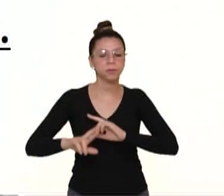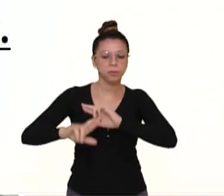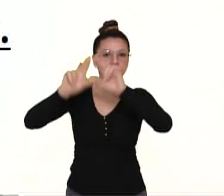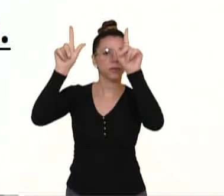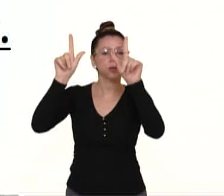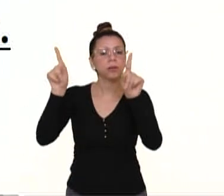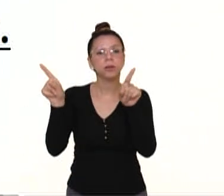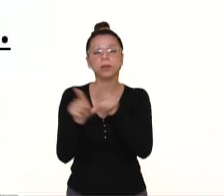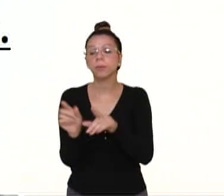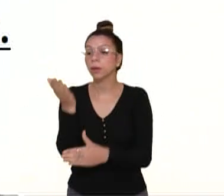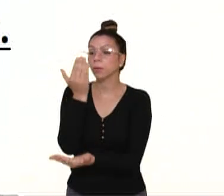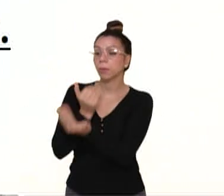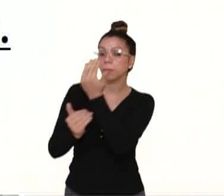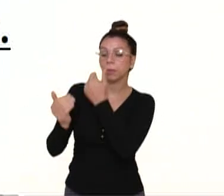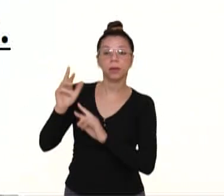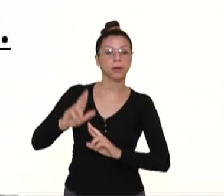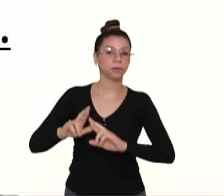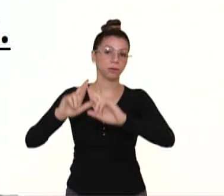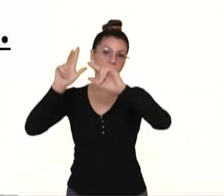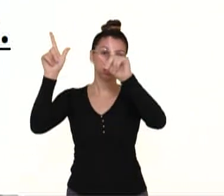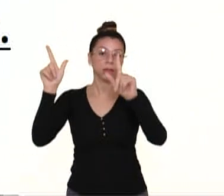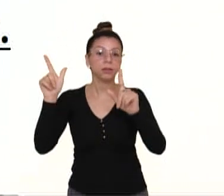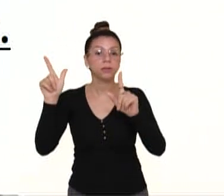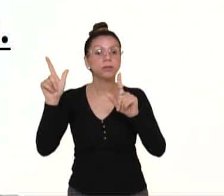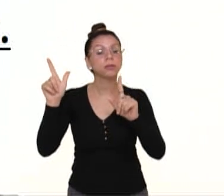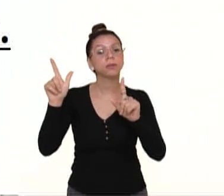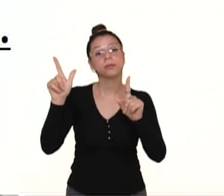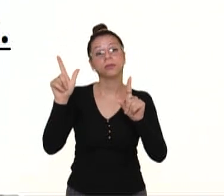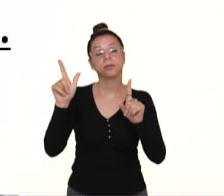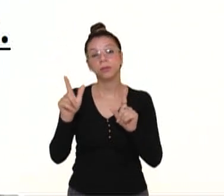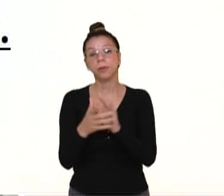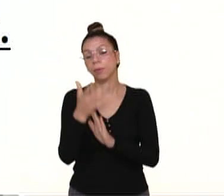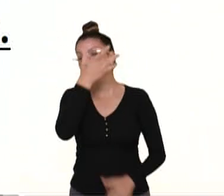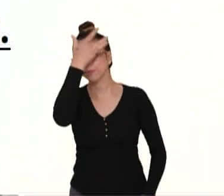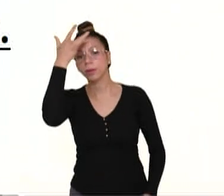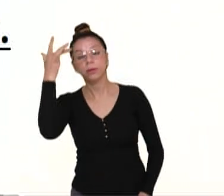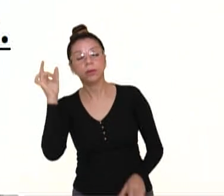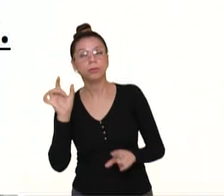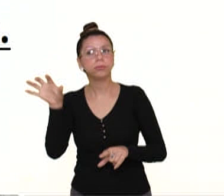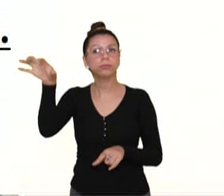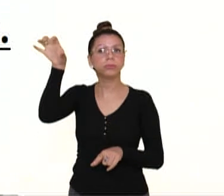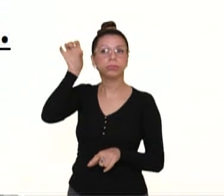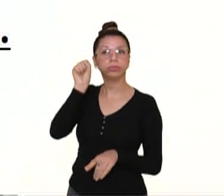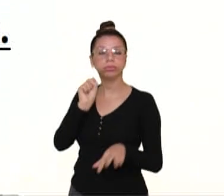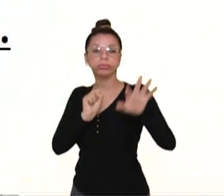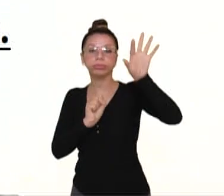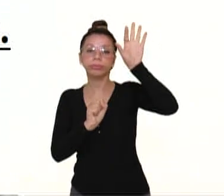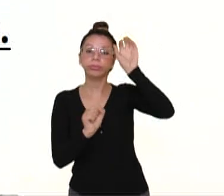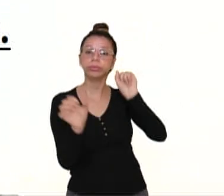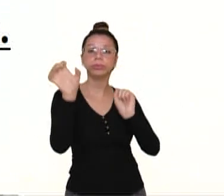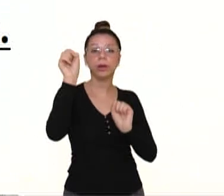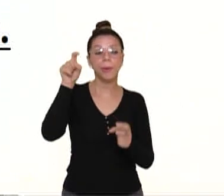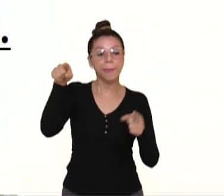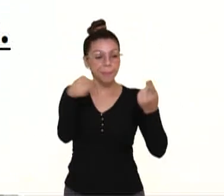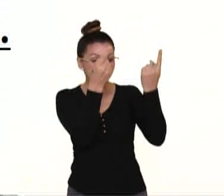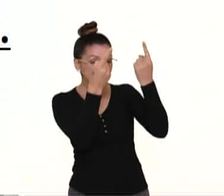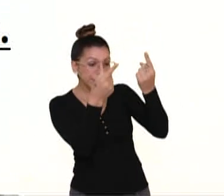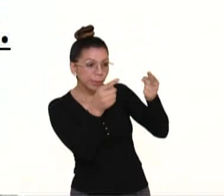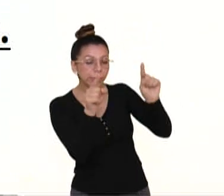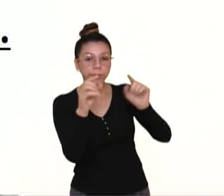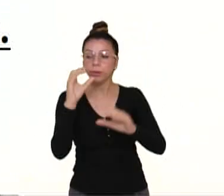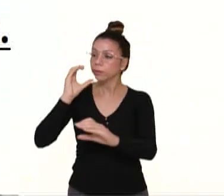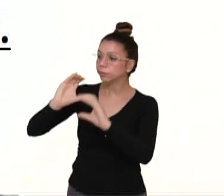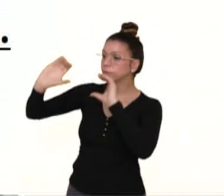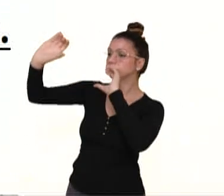pessoas se alimentam com comidas diferentes, as pessoas ouvem músicas diferentes, cantam músicas